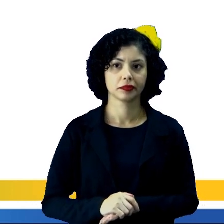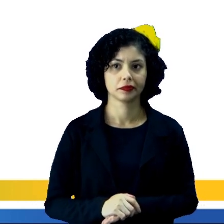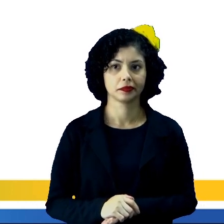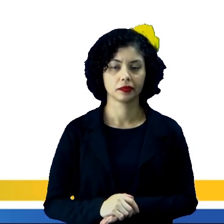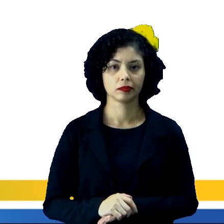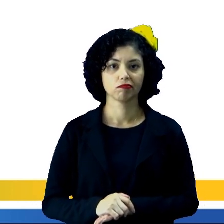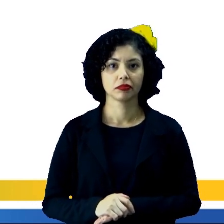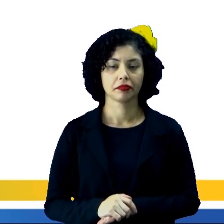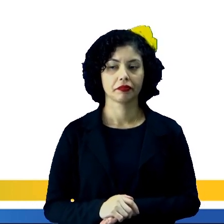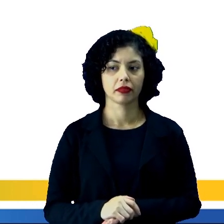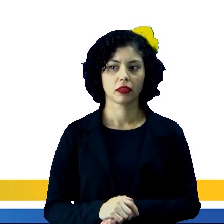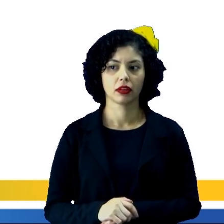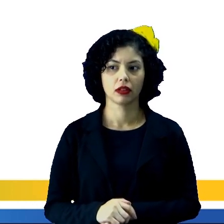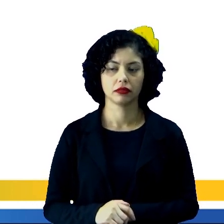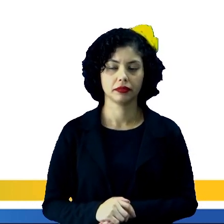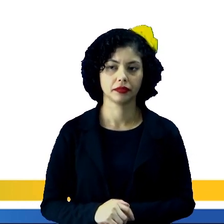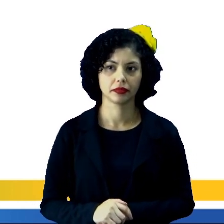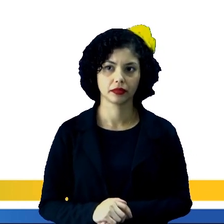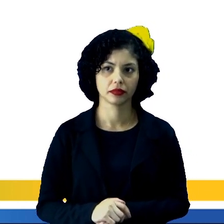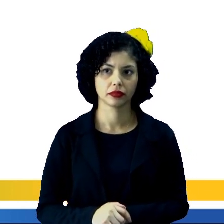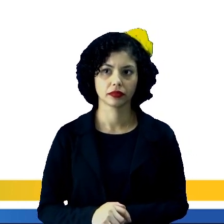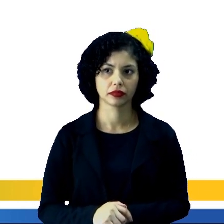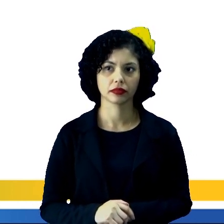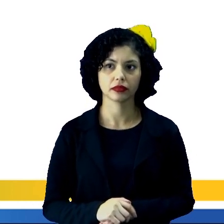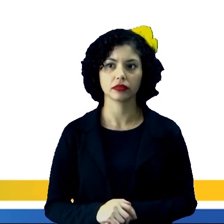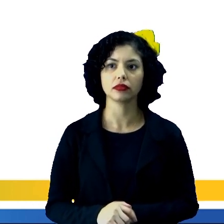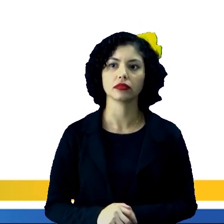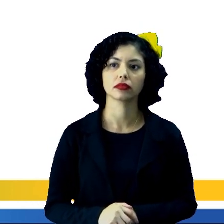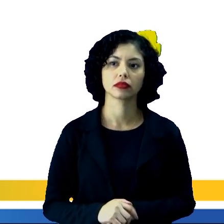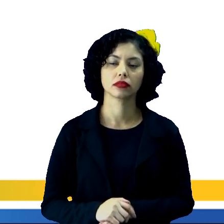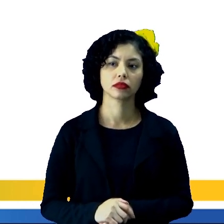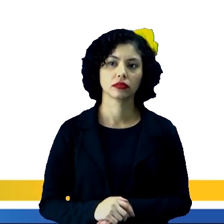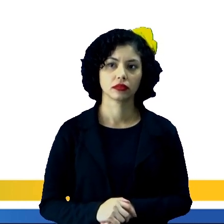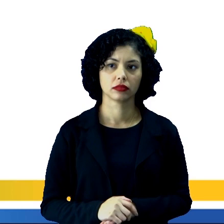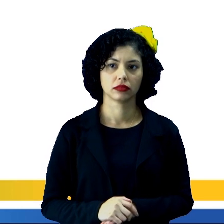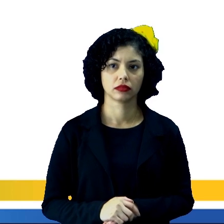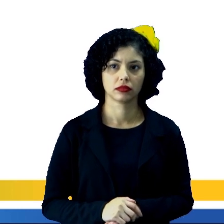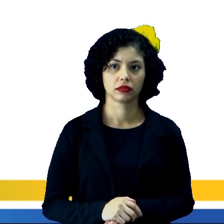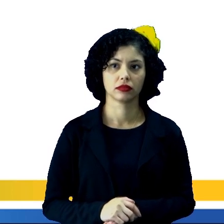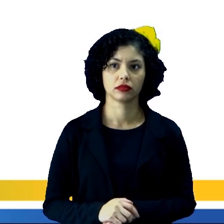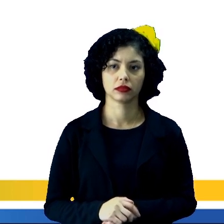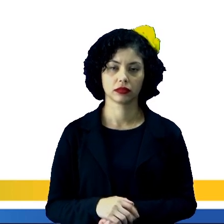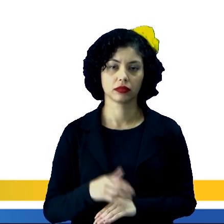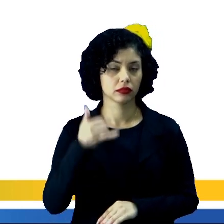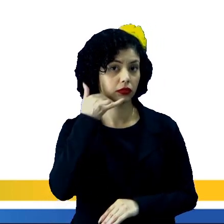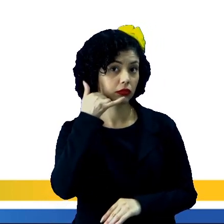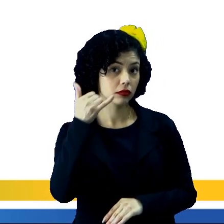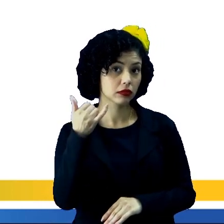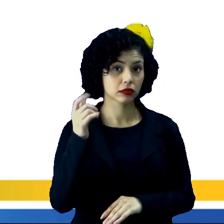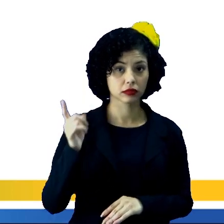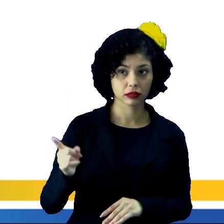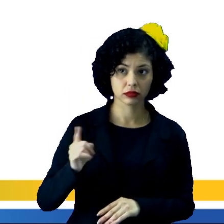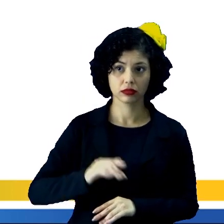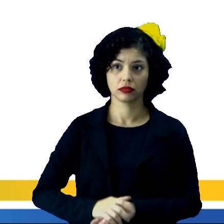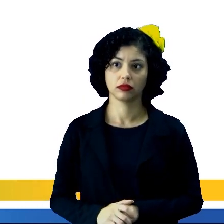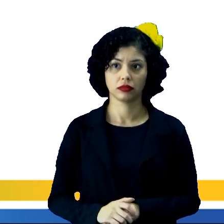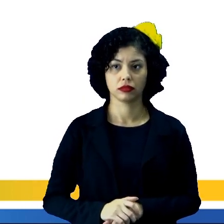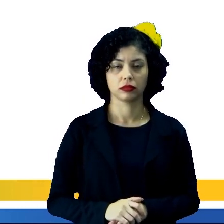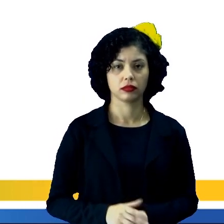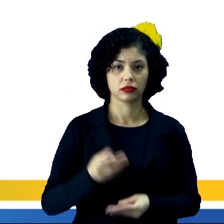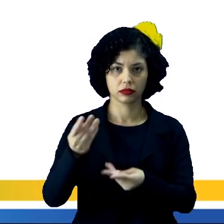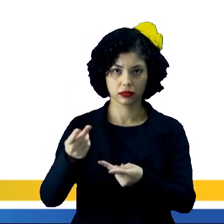I called him up so as to invite him to the party. Eu liguei para ele